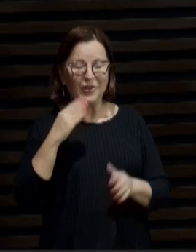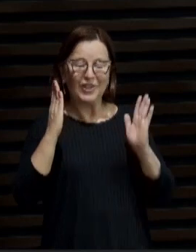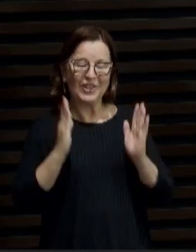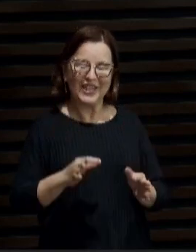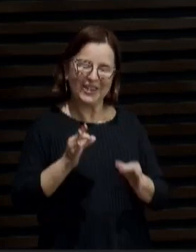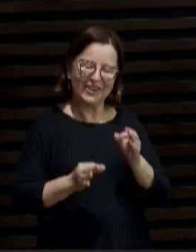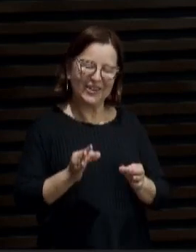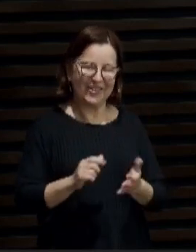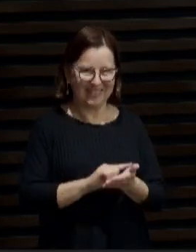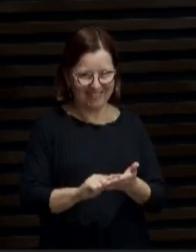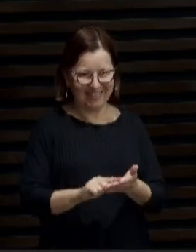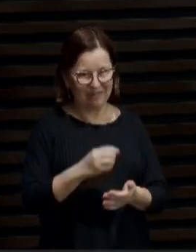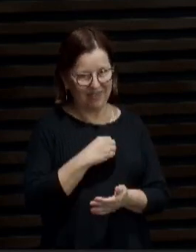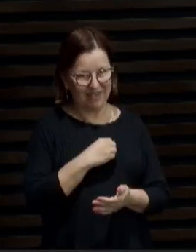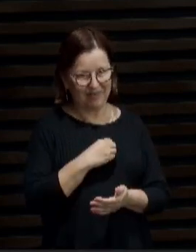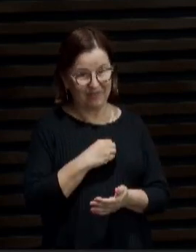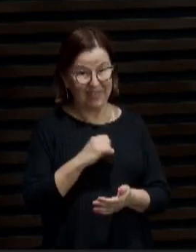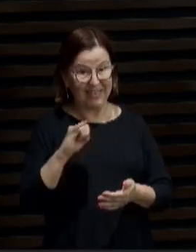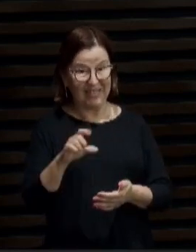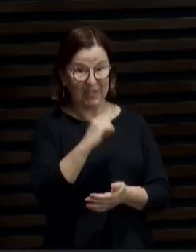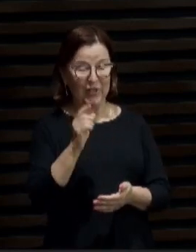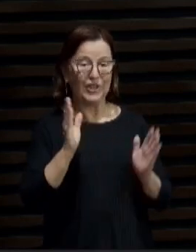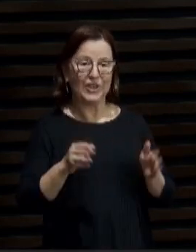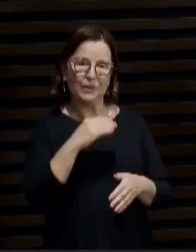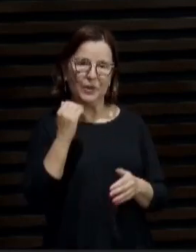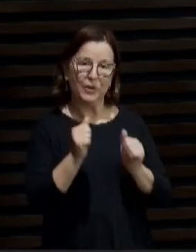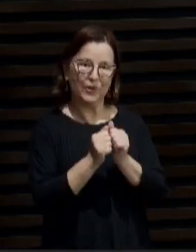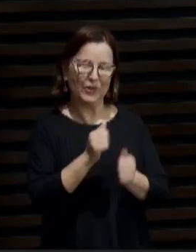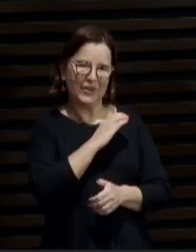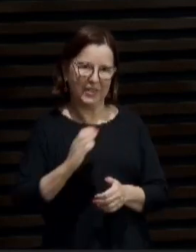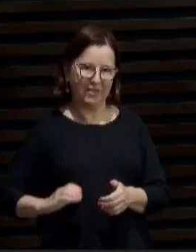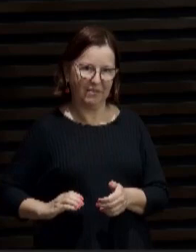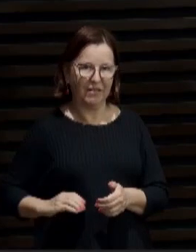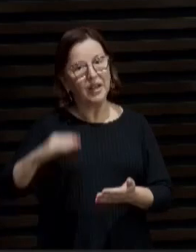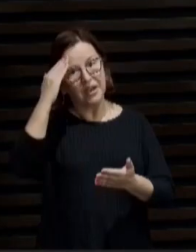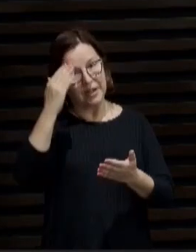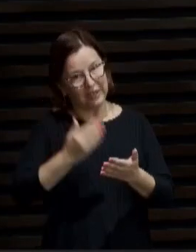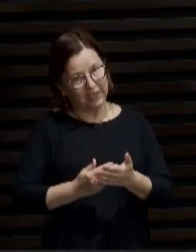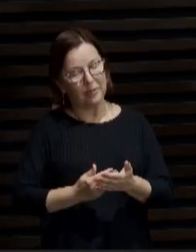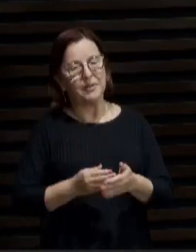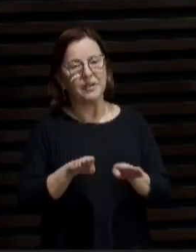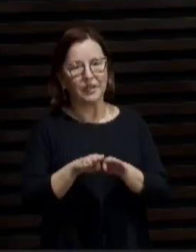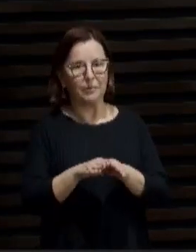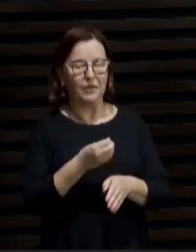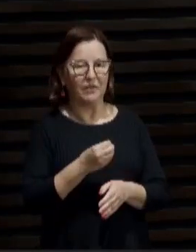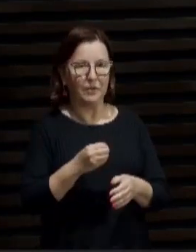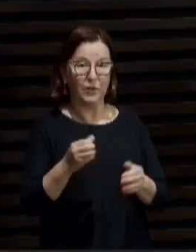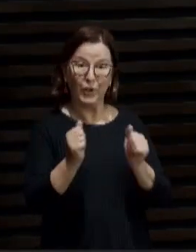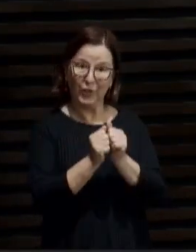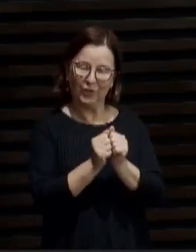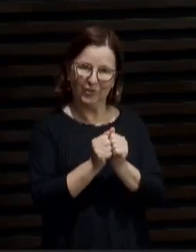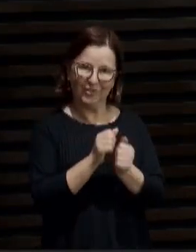pecado. Ora, se já morremos com Cristo, cremos que também com ele viveremos, sabedores de que,